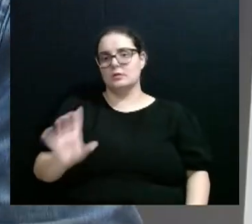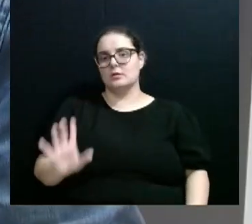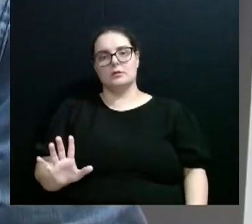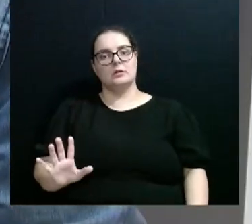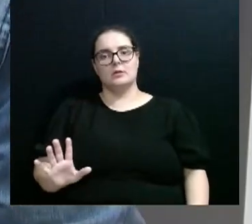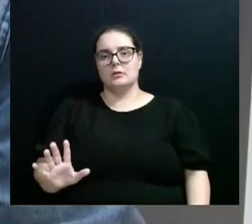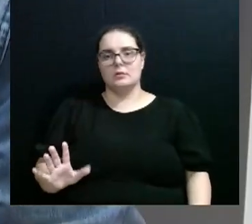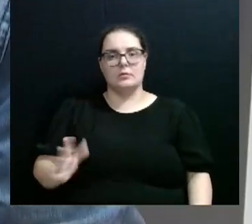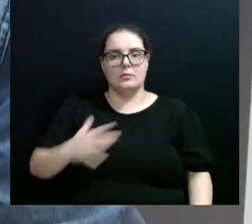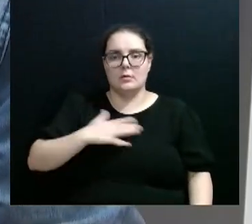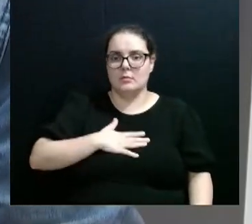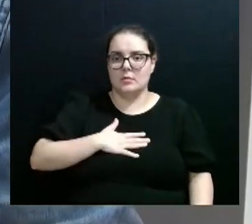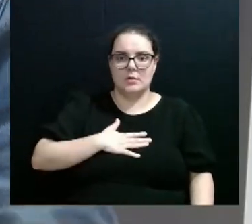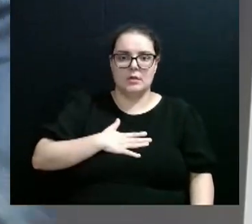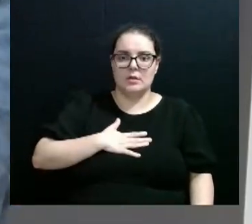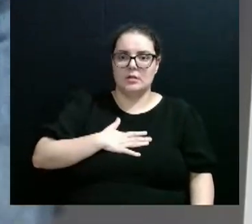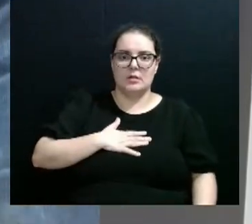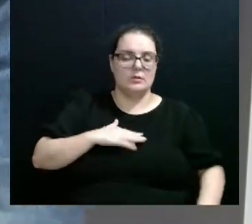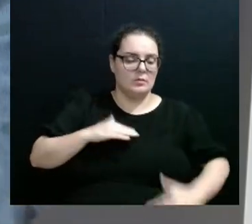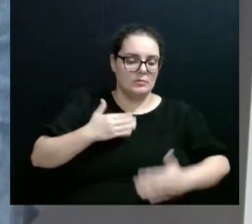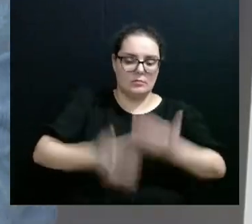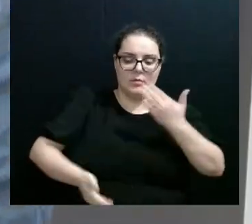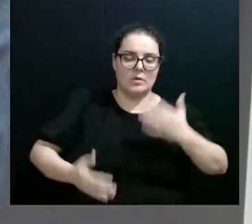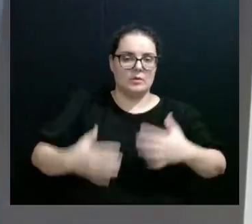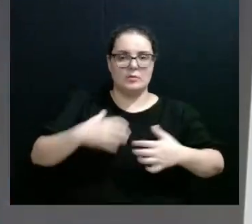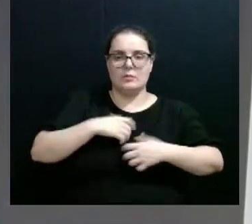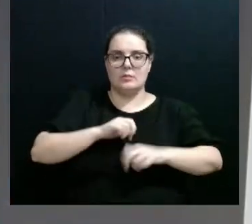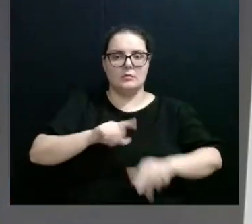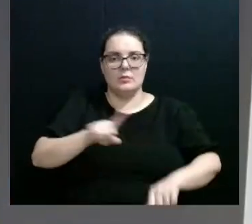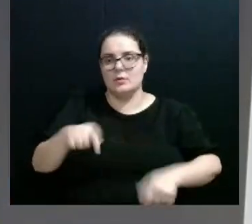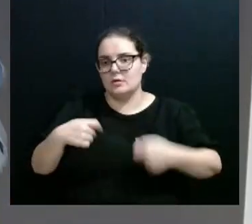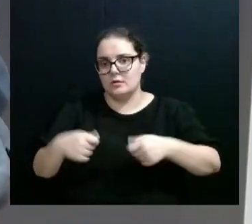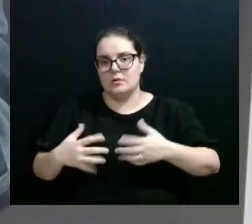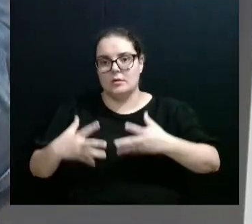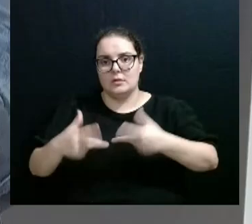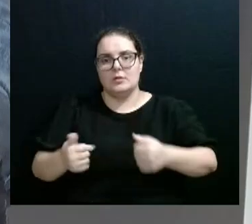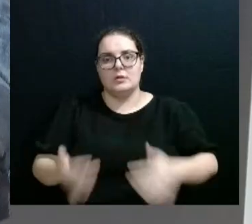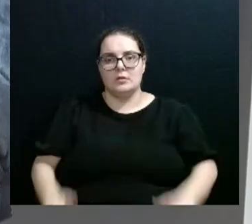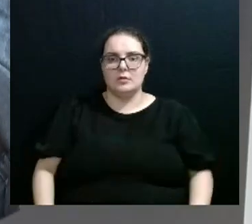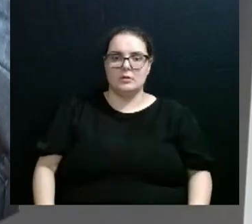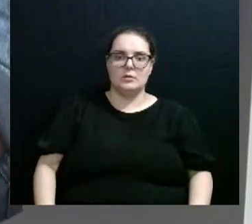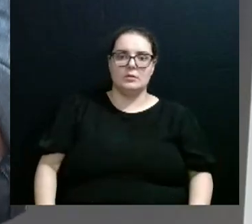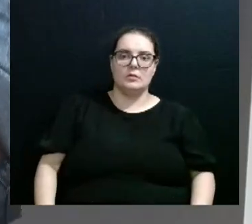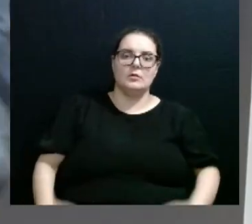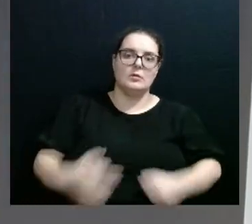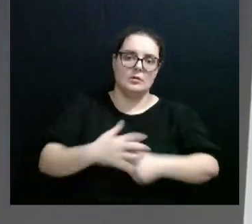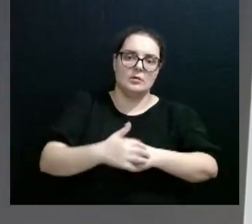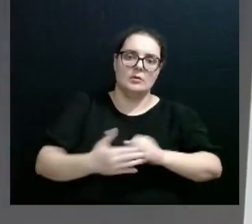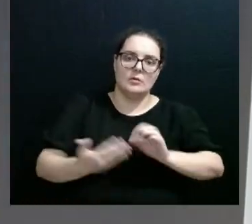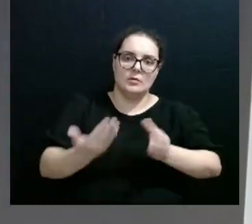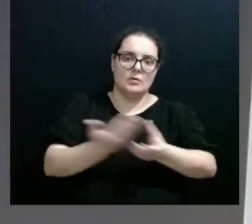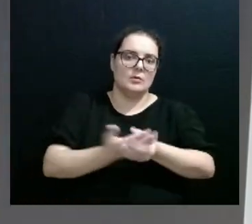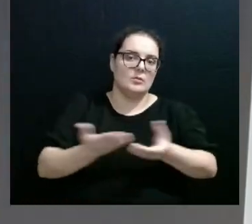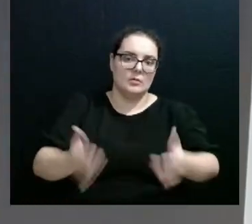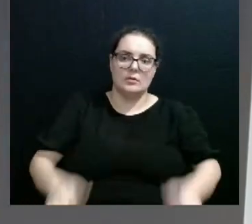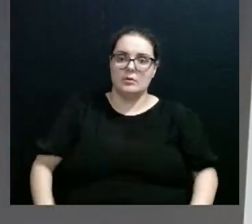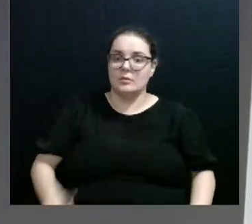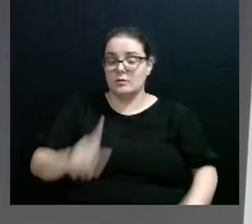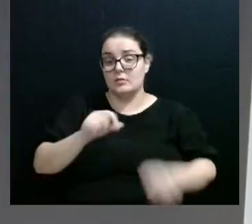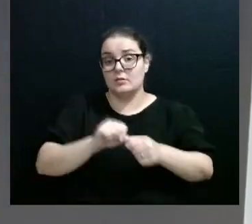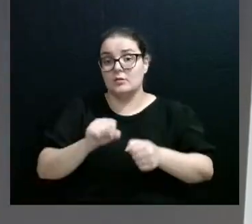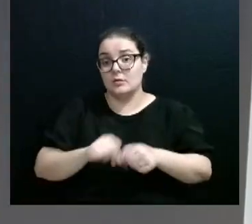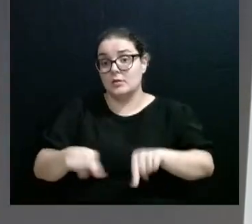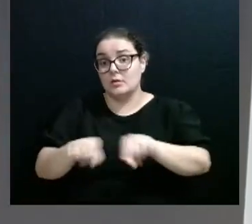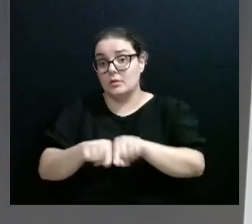me desestabiliza. Vocês não precisam disso, vocês têm todos esses dados meus digitalizados com vocês. Não façam isso. Inclusive, vocês correm o